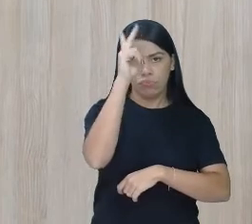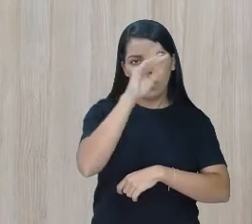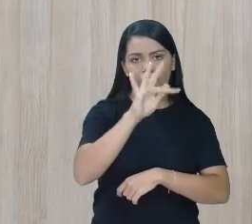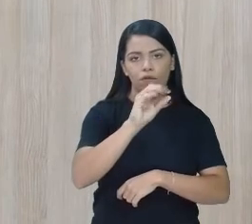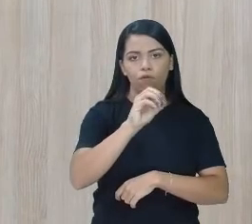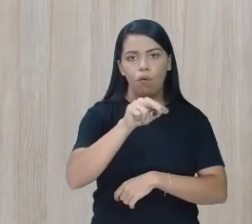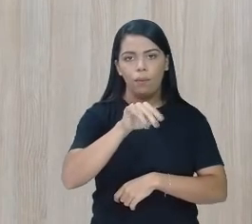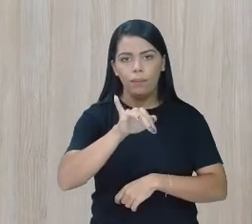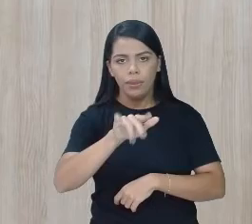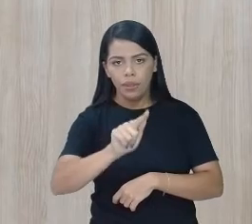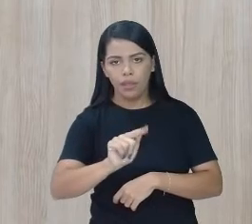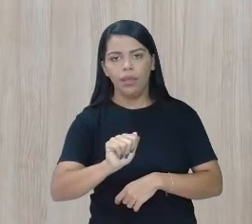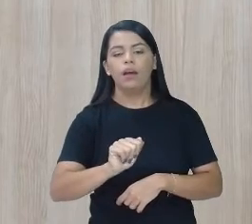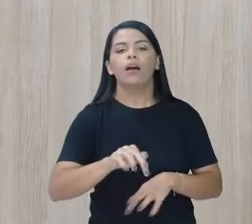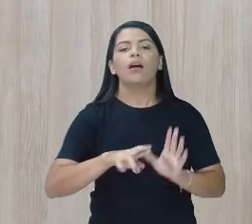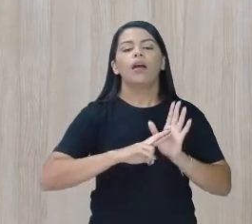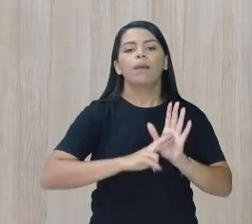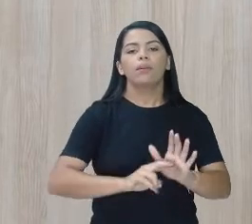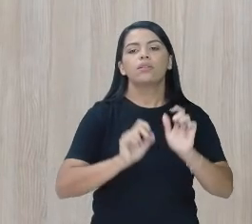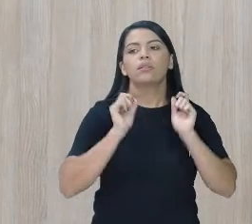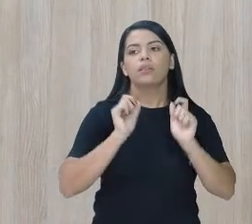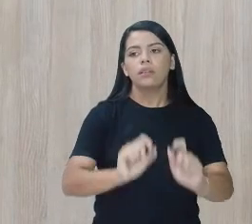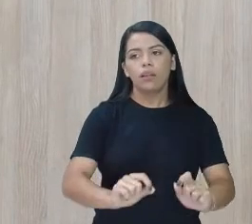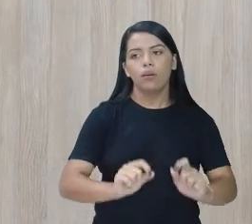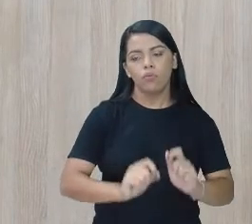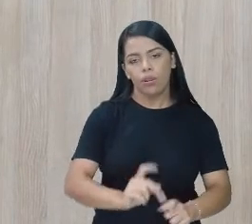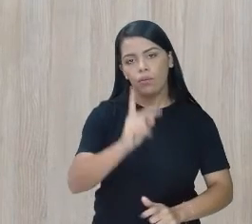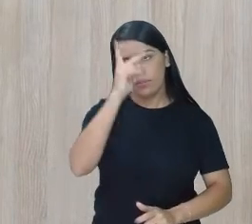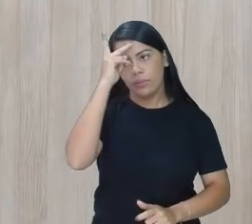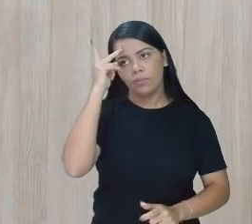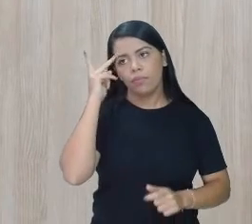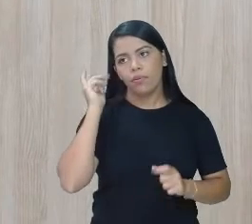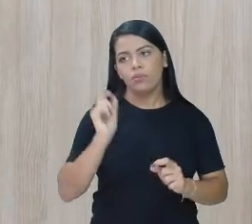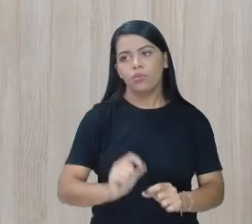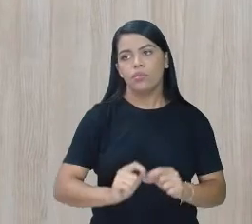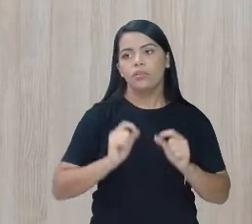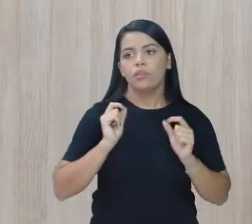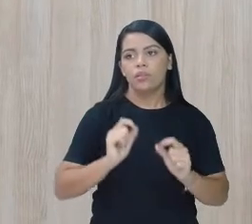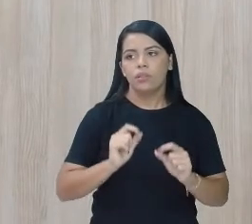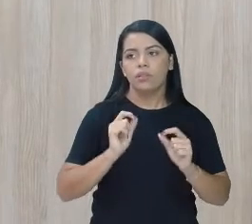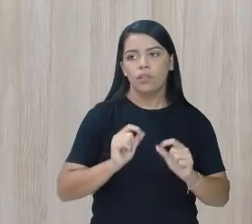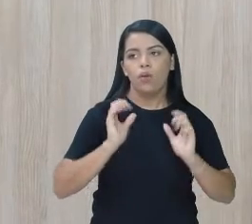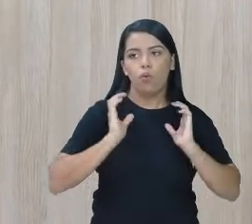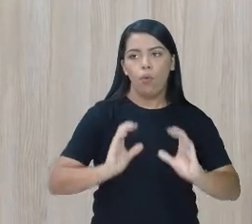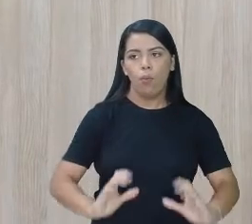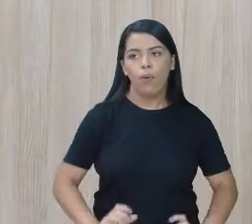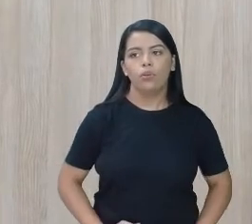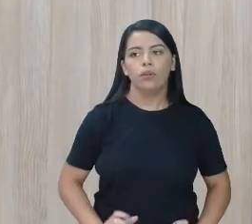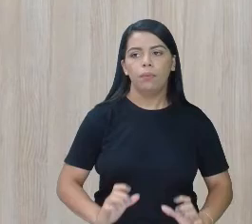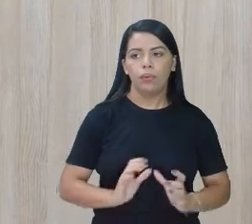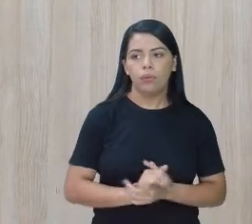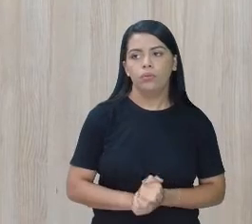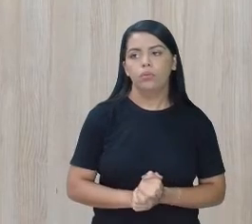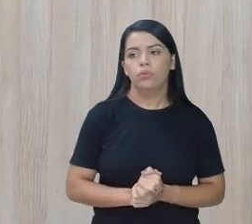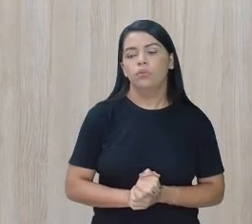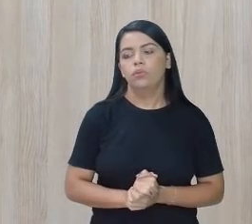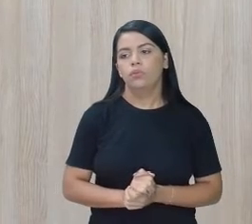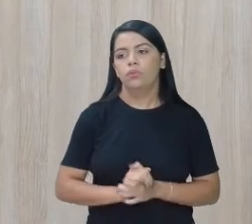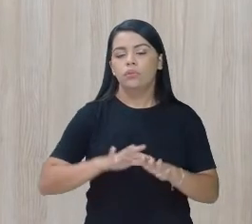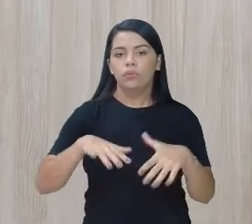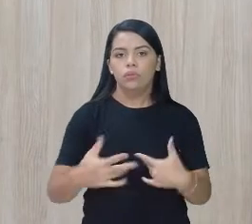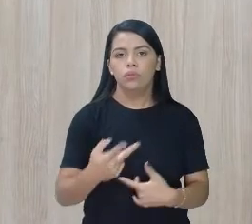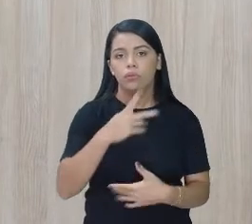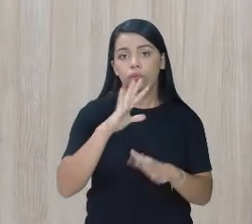todinho só descansando, só cantando pela selva, pela floresta. E a formiga está lá, trabalhando. trabalhando o tempo todinho,